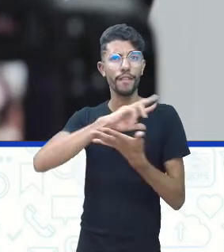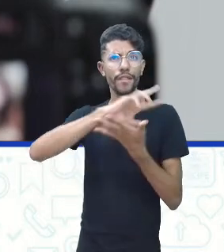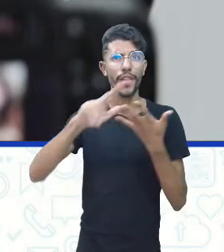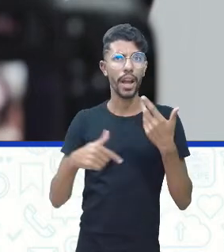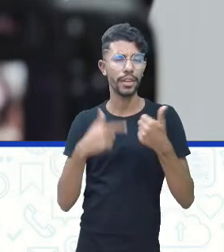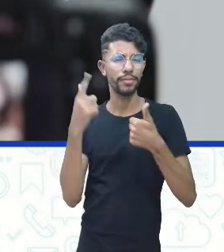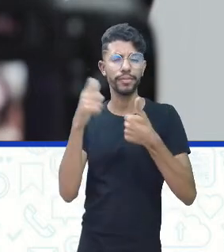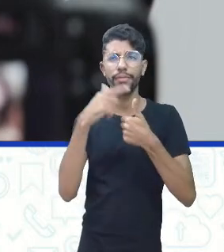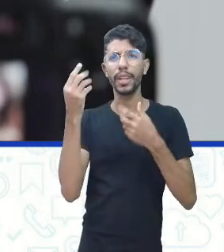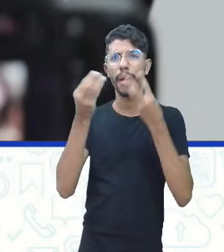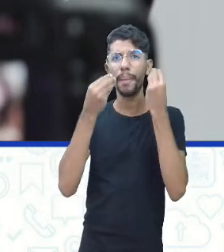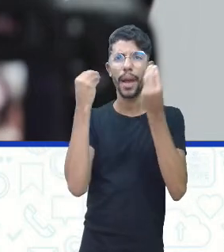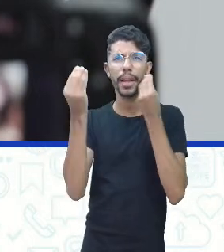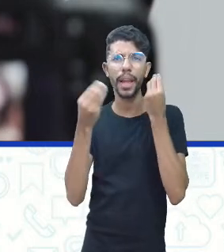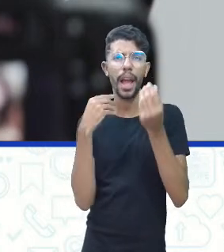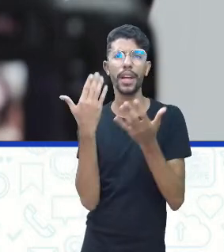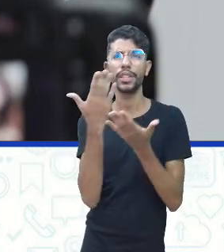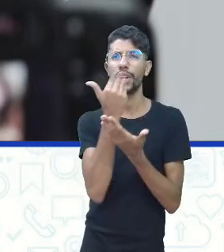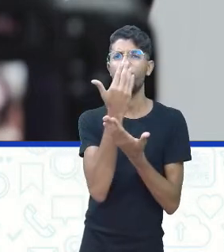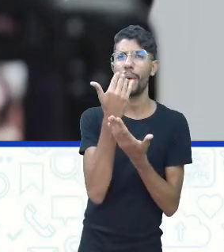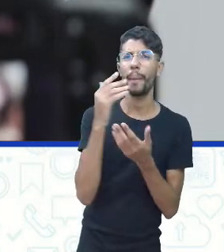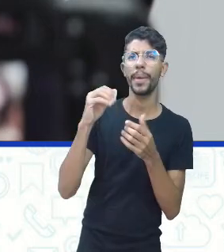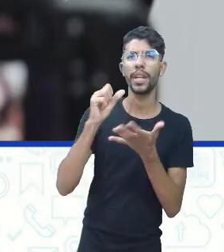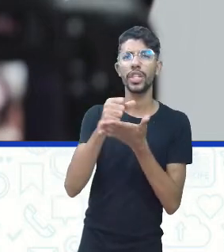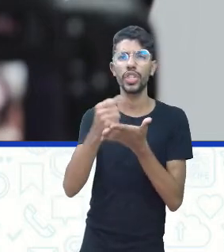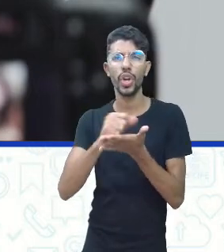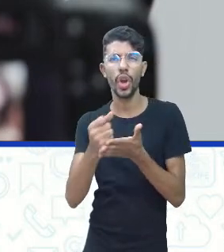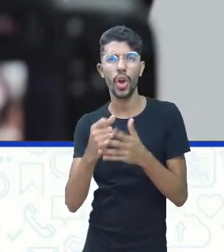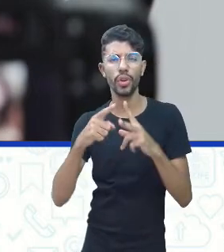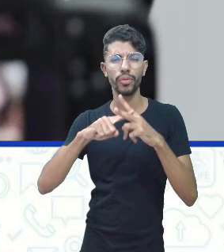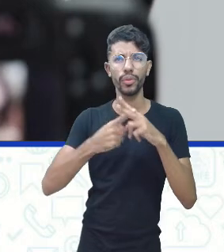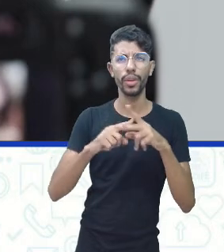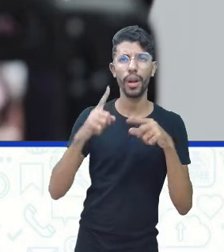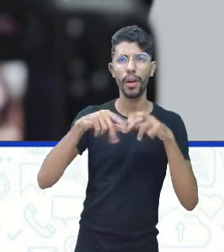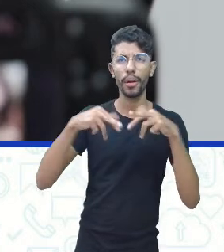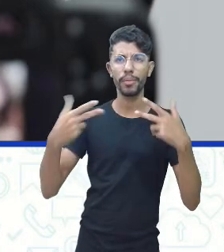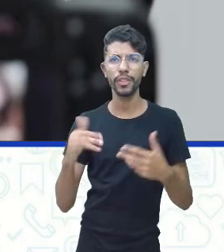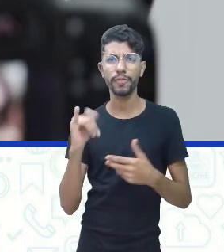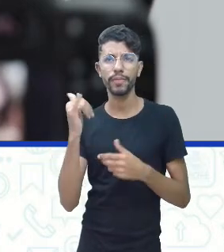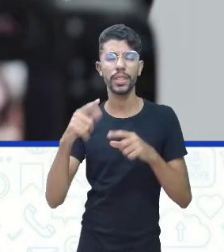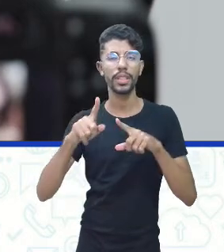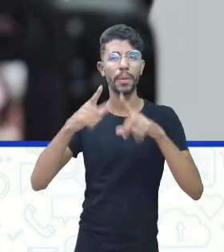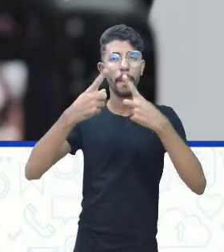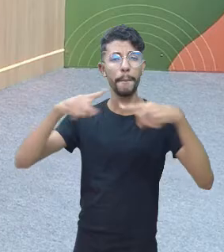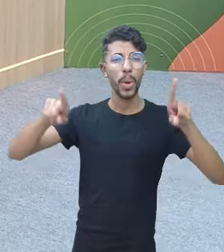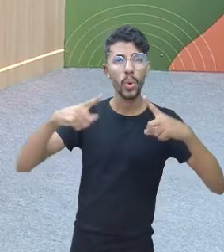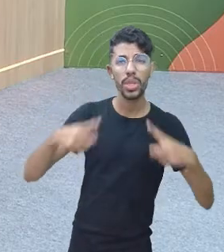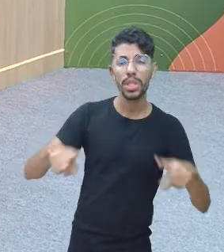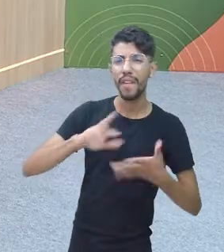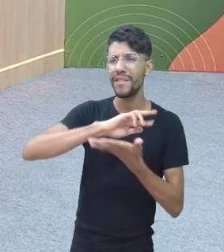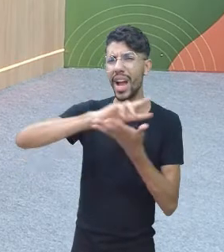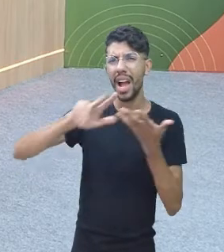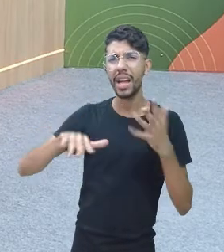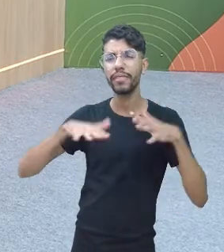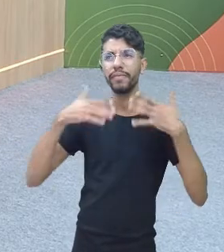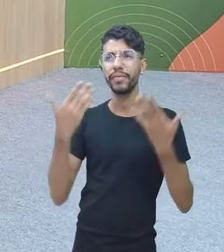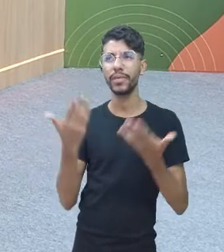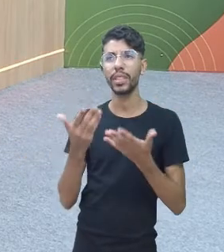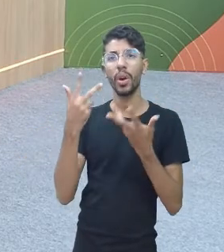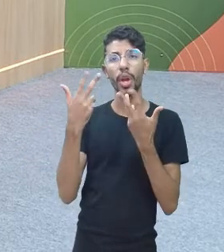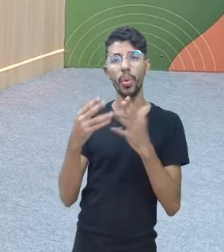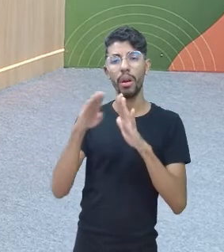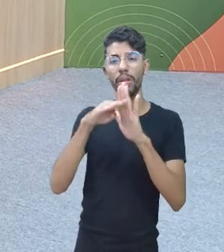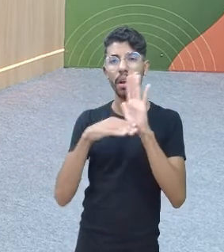maquiagem, que eu já falei bastante aqui, culinária, jogos, consertar objetos eletrônicos, músicas. Então, assim como o podcast, como eu